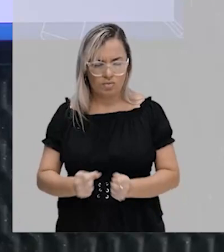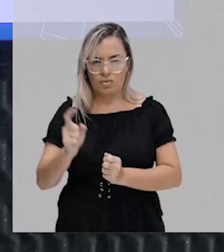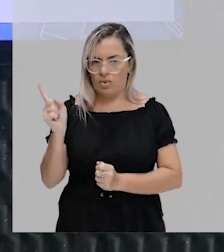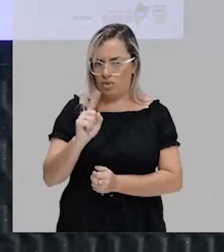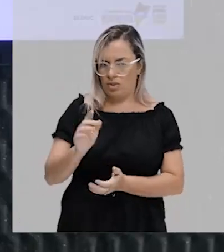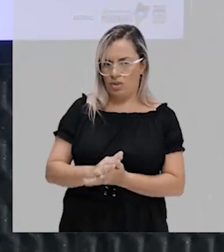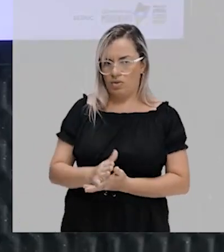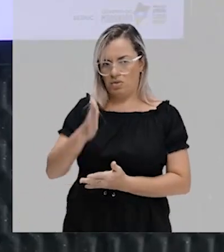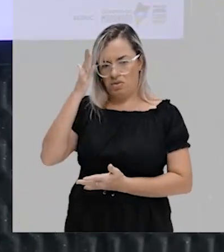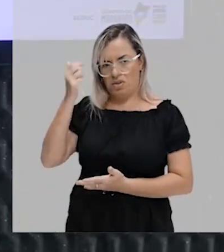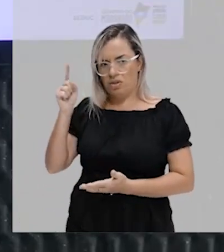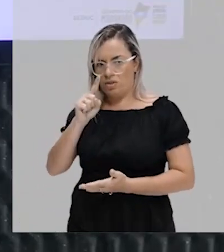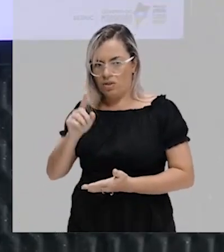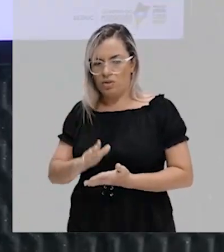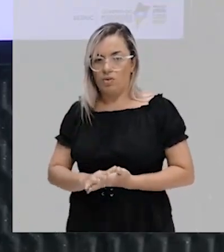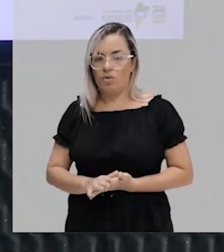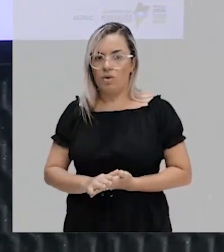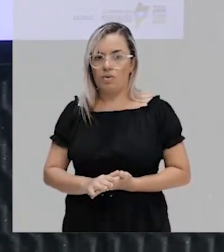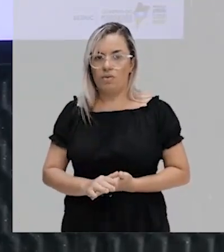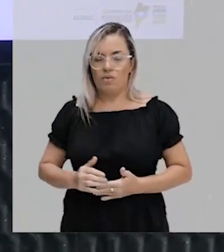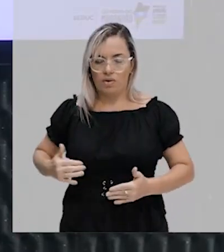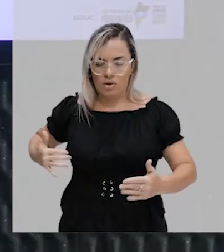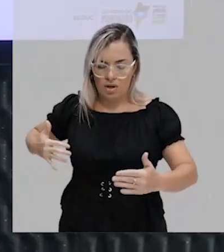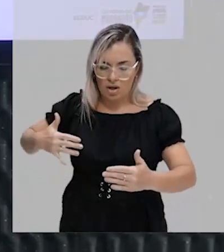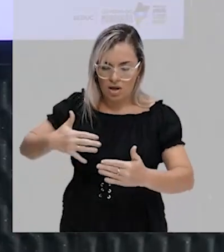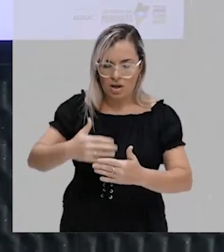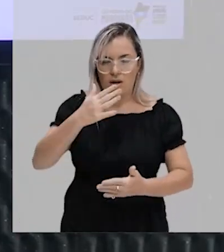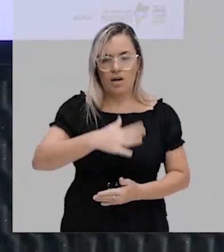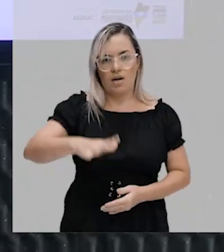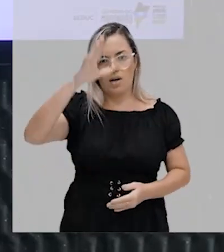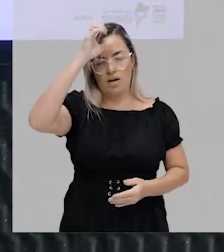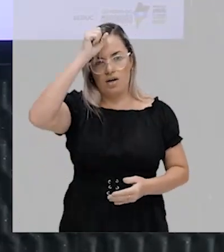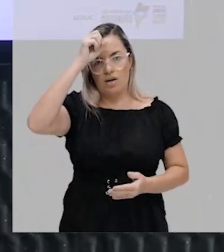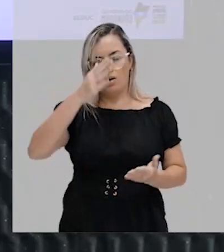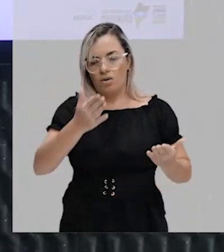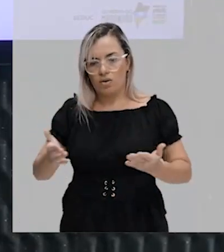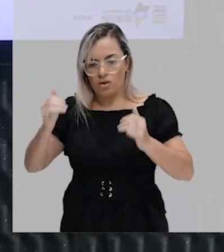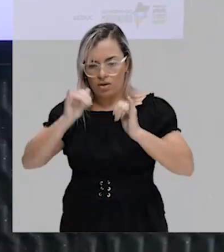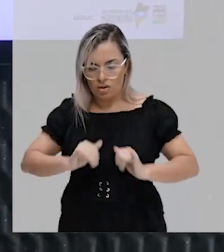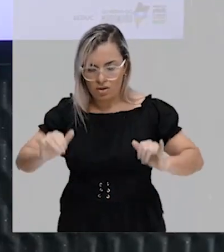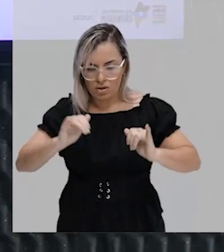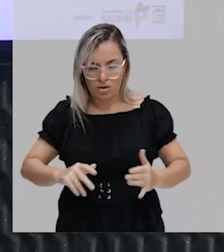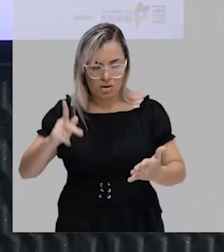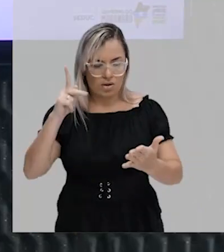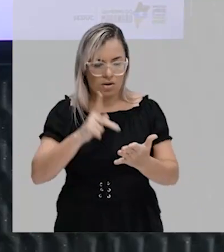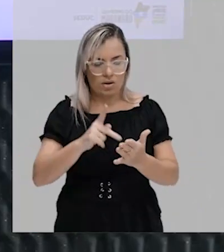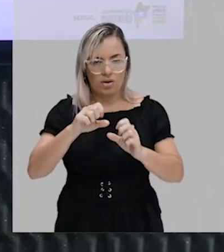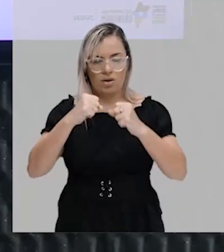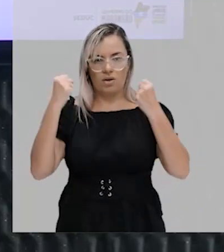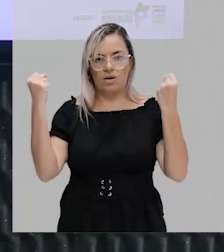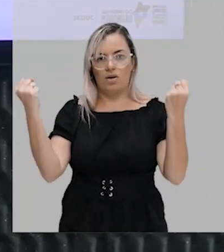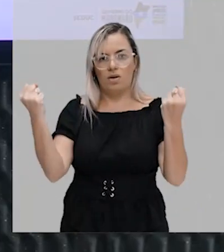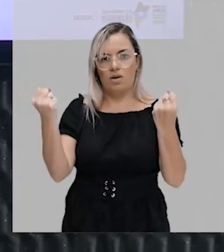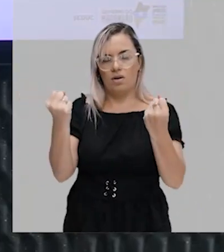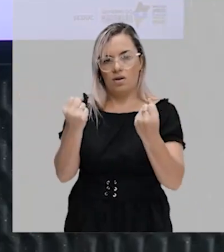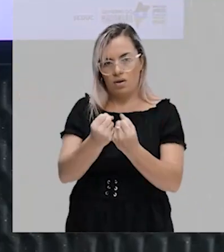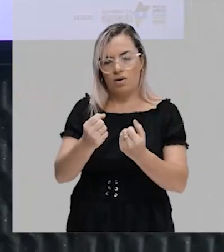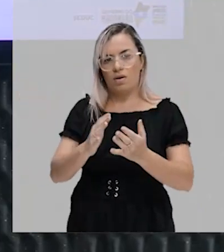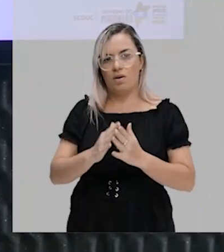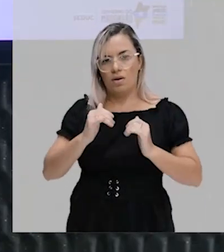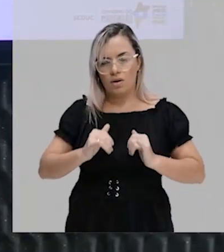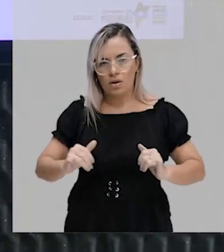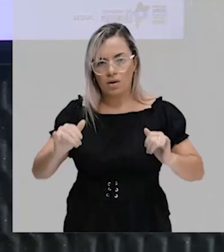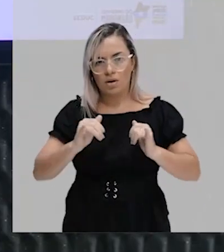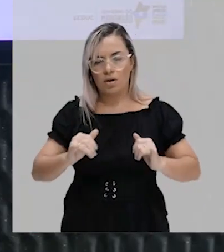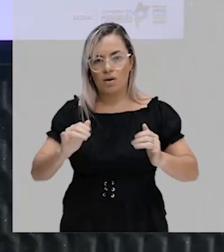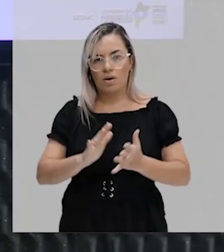socialização. E aí, com essas informações sobre o fato social, eu vou repetir para ti. O fato social é